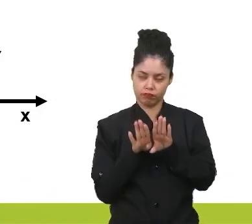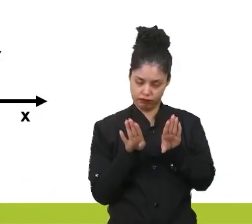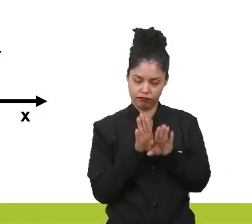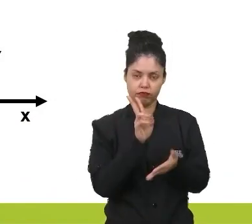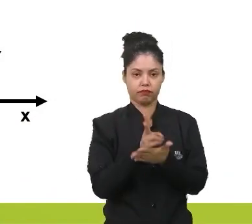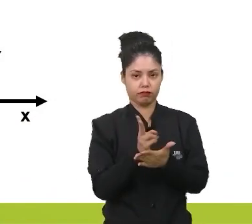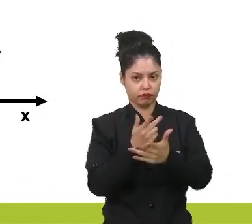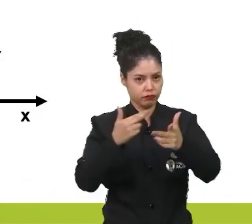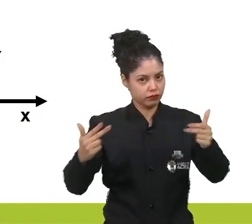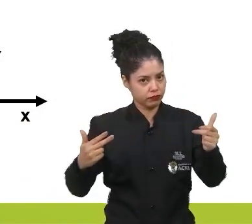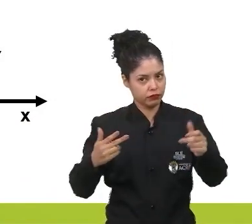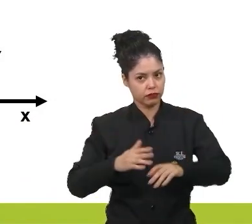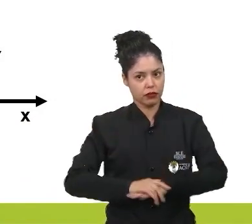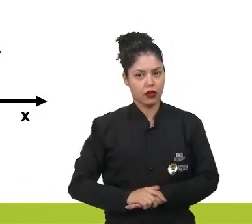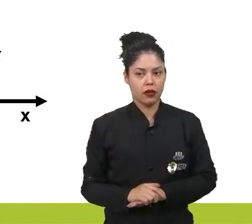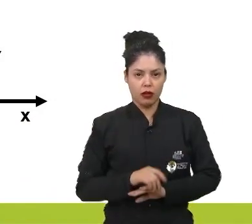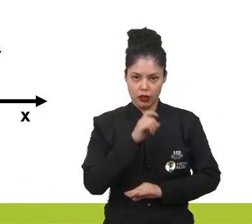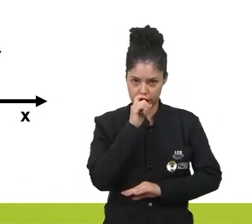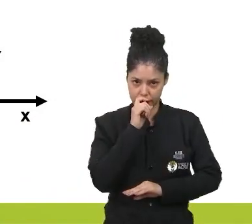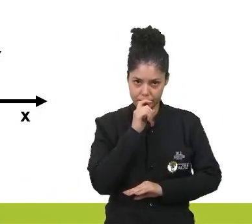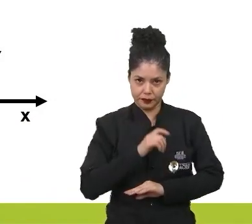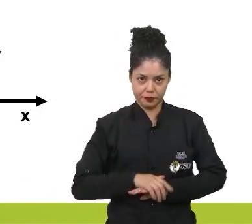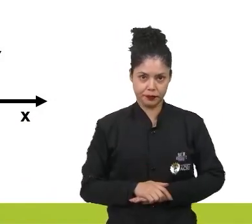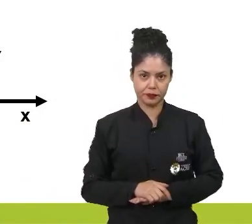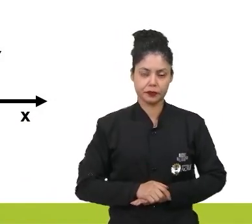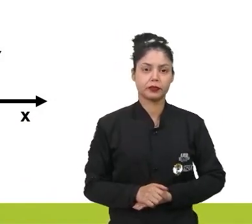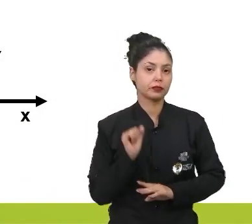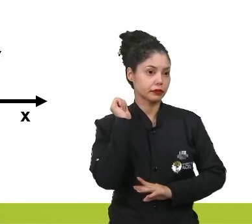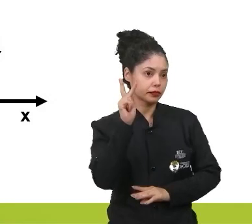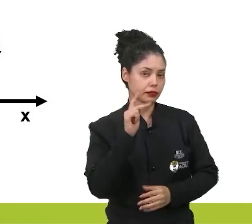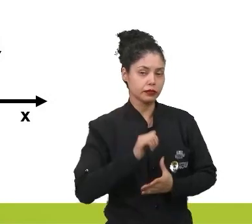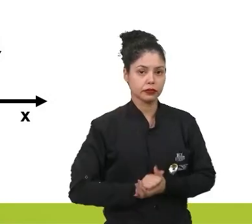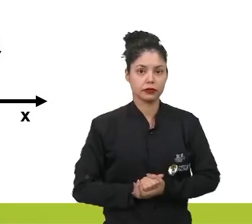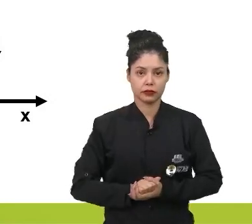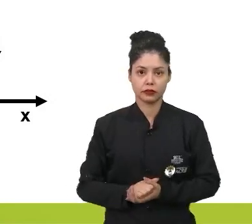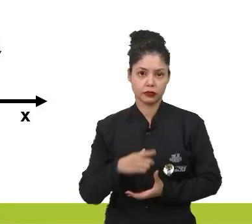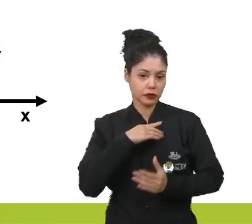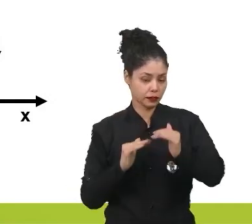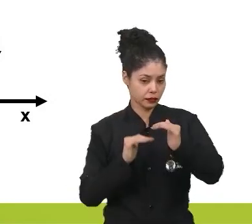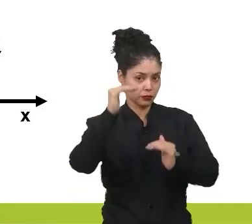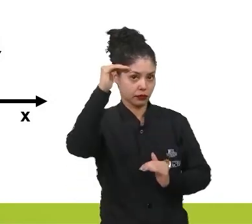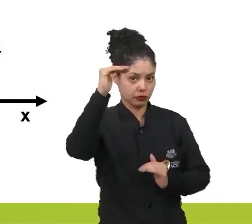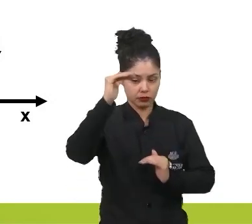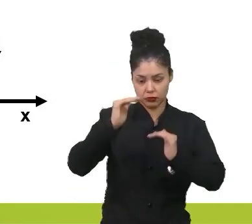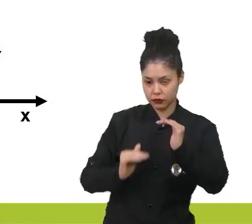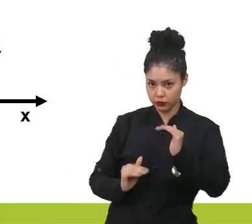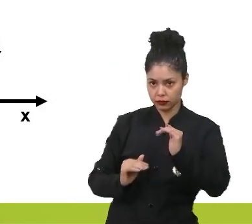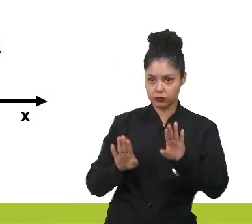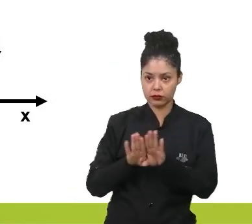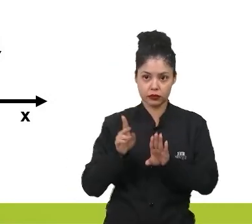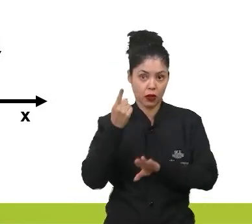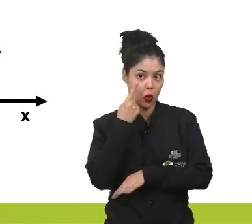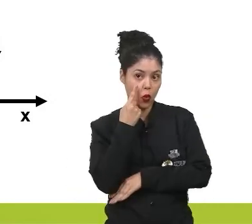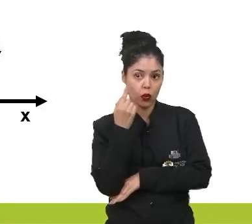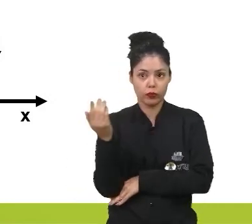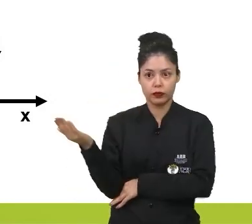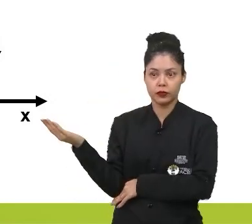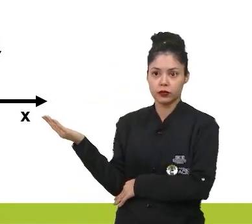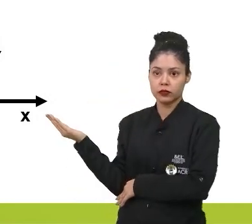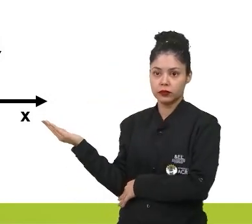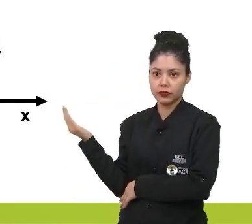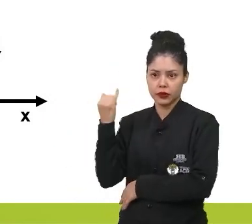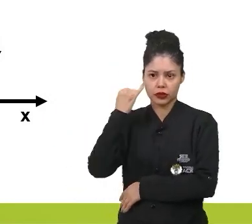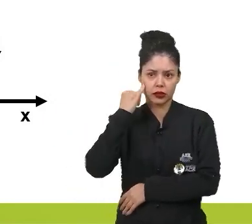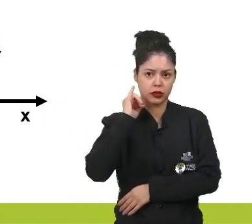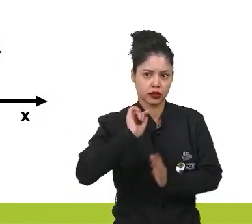ideia do vértice aparecendo nas duas. Ok, pessoal? Então, nós temos máximo e mínimo. Se você olhar aqui, ó, olha onde aparece a ideia